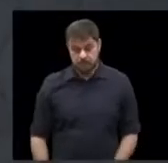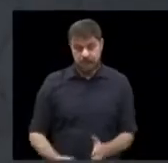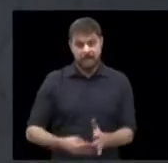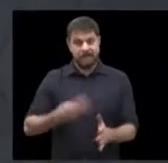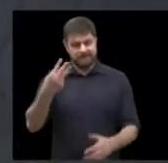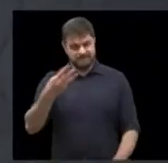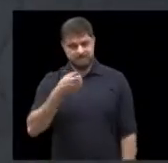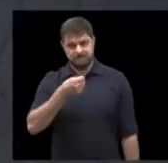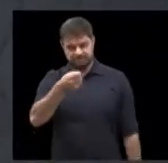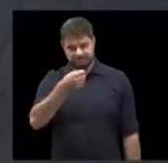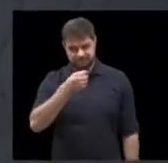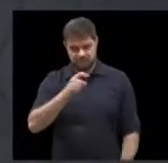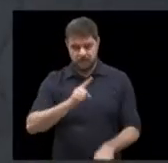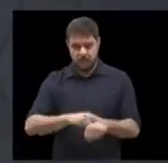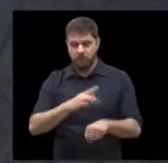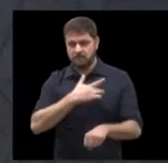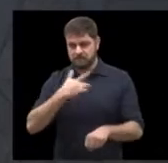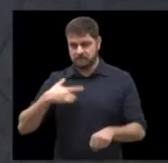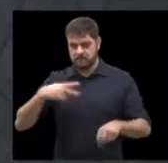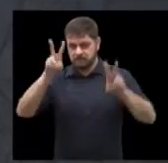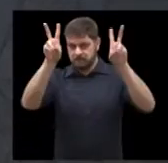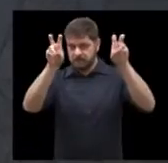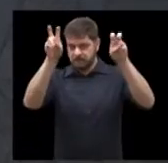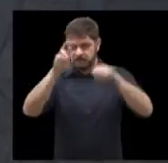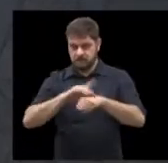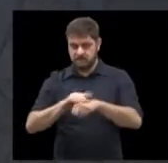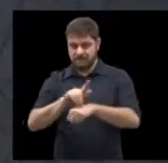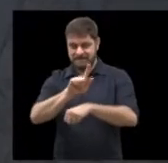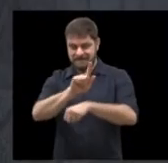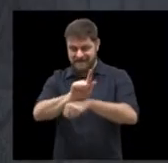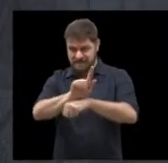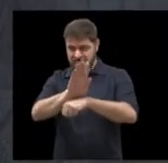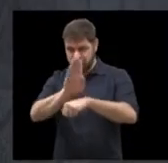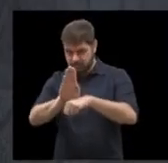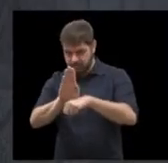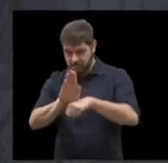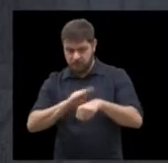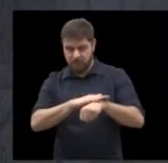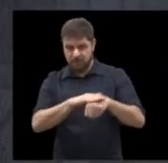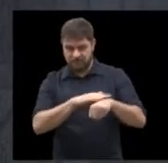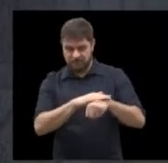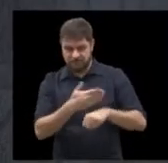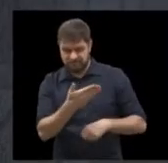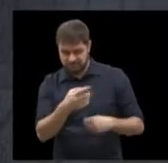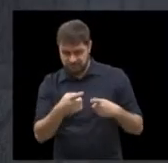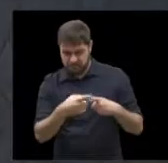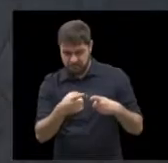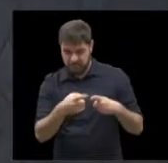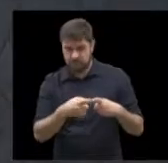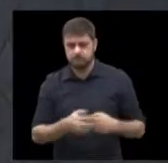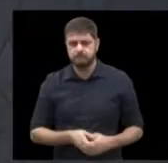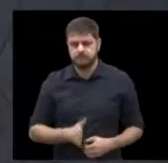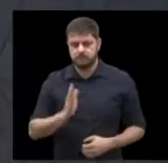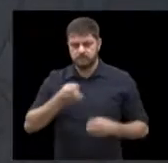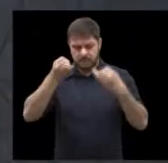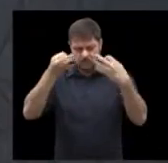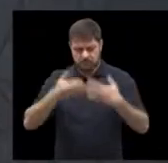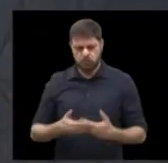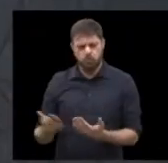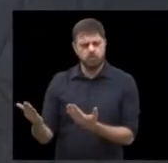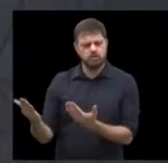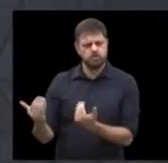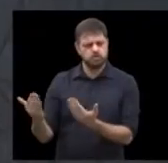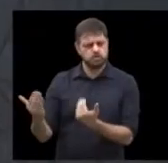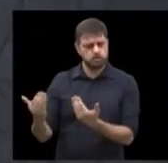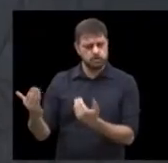Terceiro e último bloco do Momento Saúde, que está falando hoje sobre Guillain-Barré com o Dr. Herculano. Doutor, o senhor falou do menino, um paciente